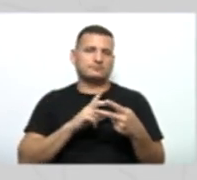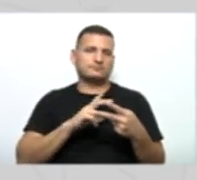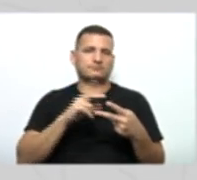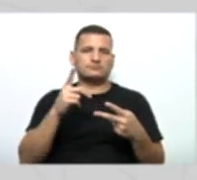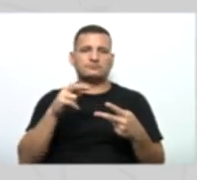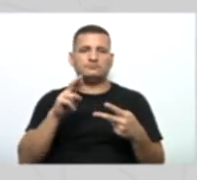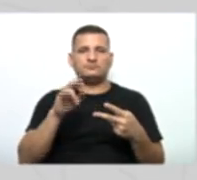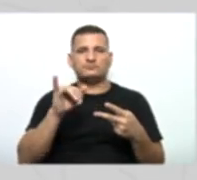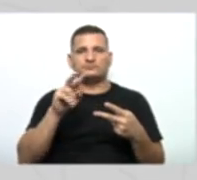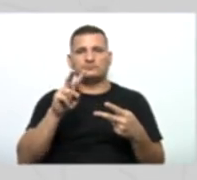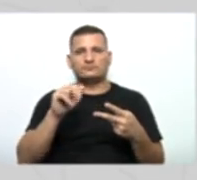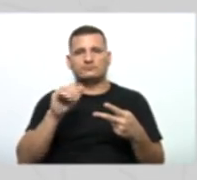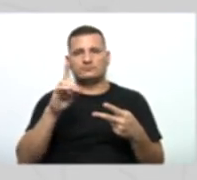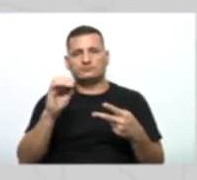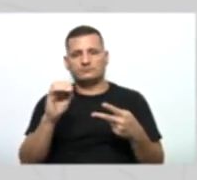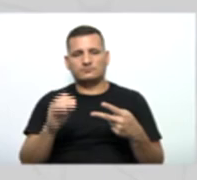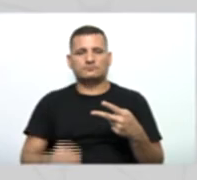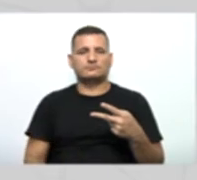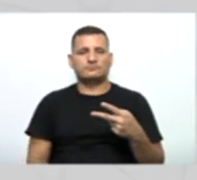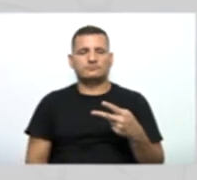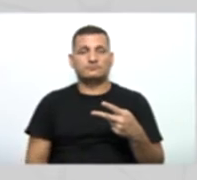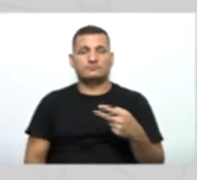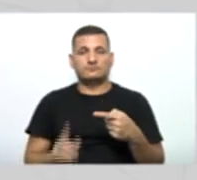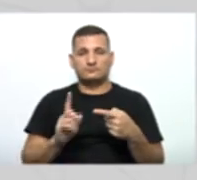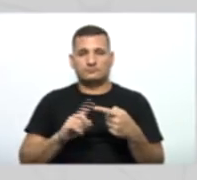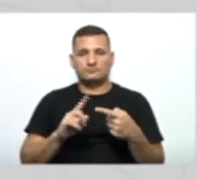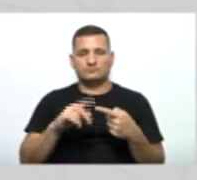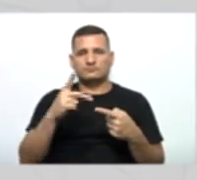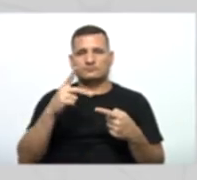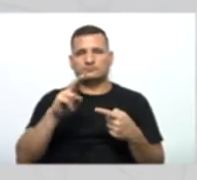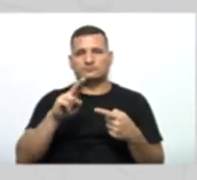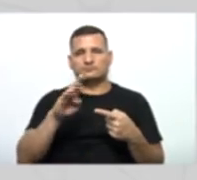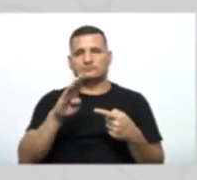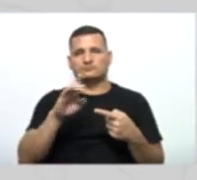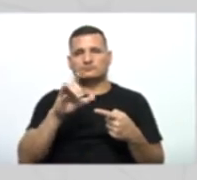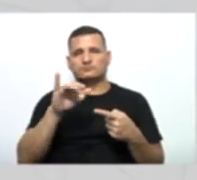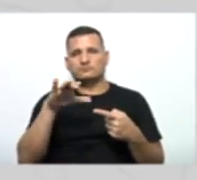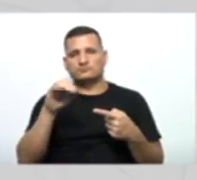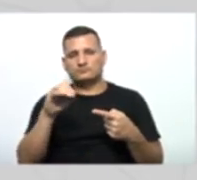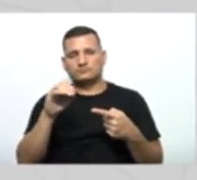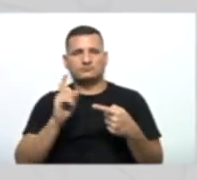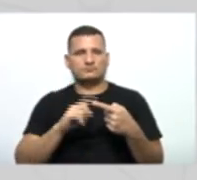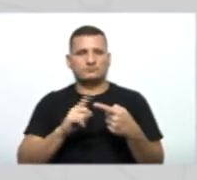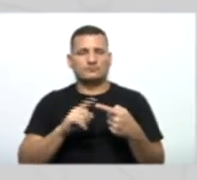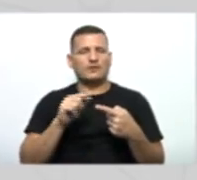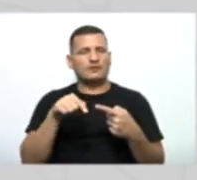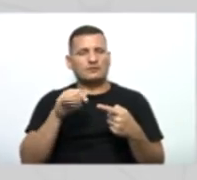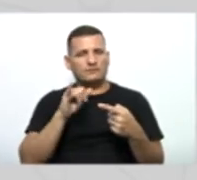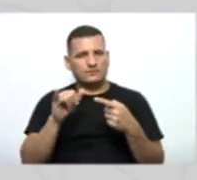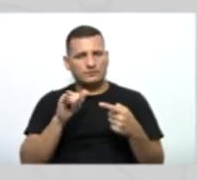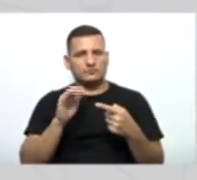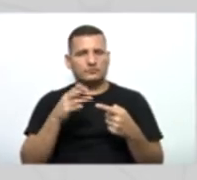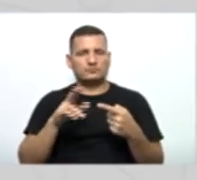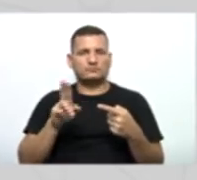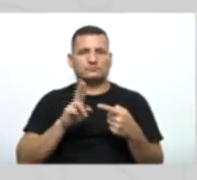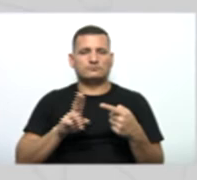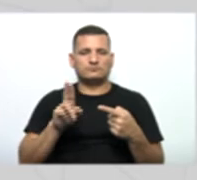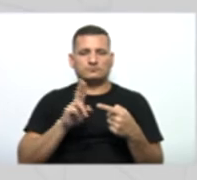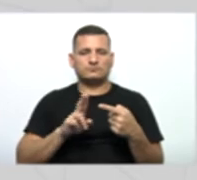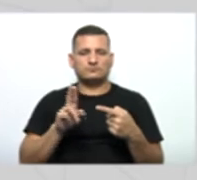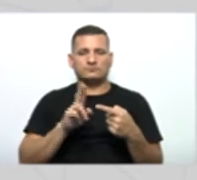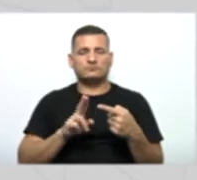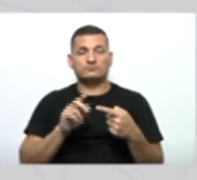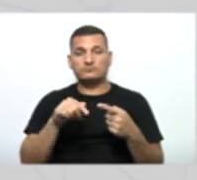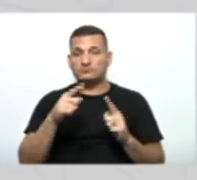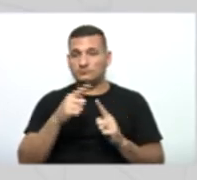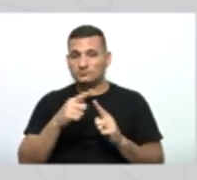privado. Olha a definição do atributo público. Esse tipo de dado que já utilizamos, esse é o tipo